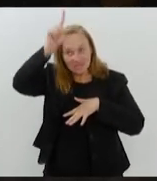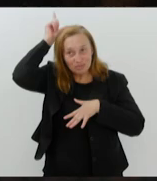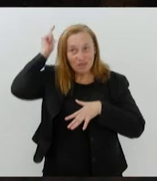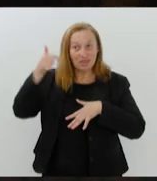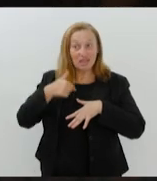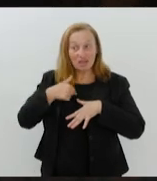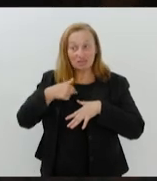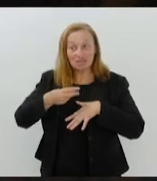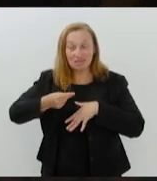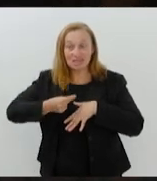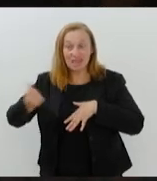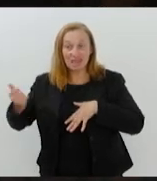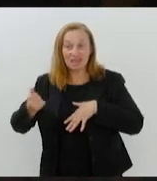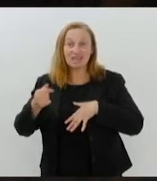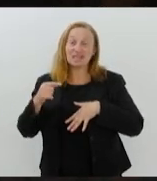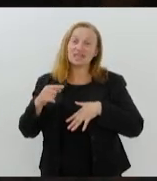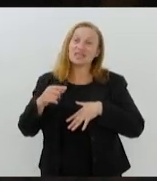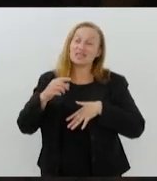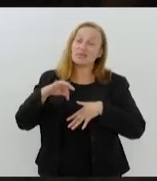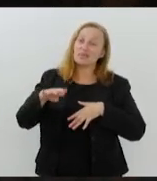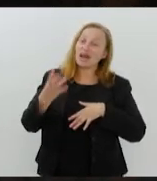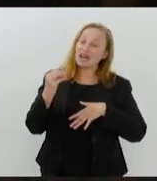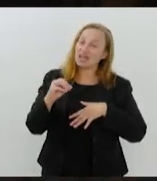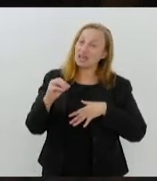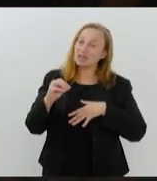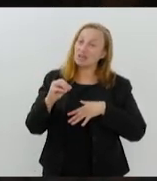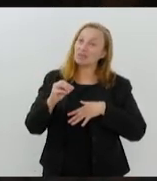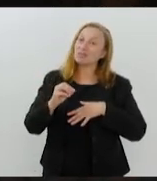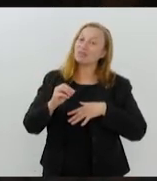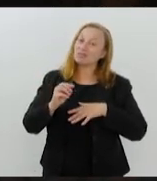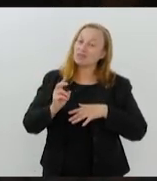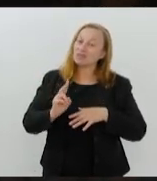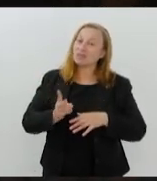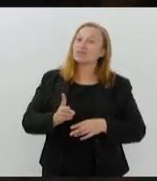descendo. Então, é de se valorizar e aplaudir.